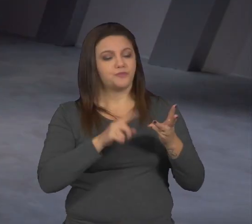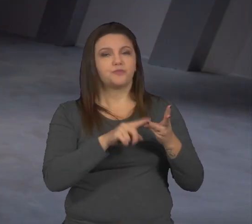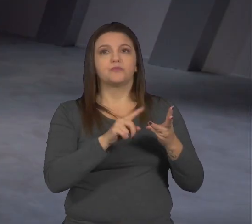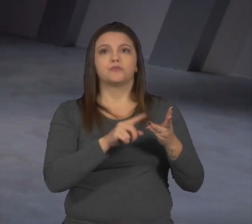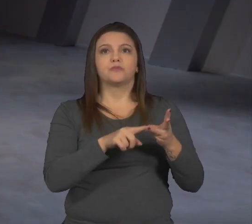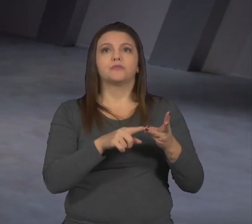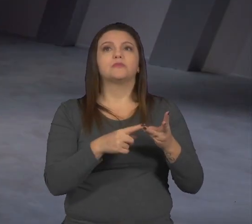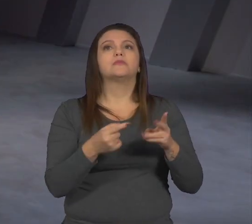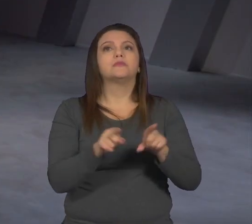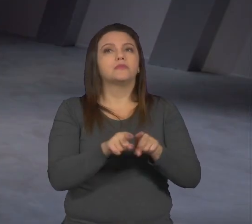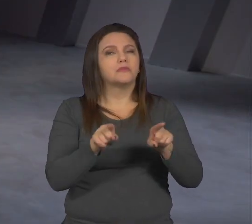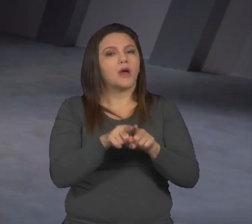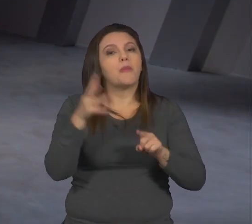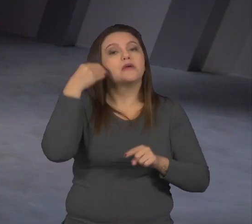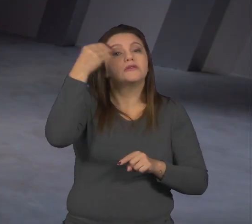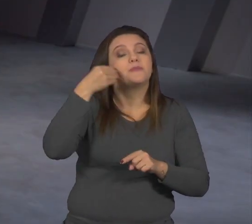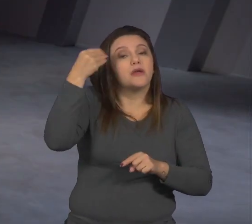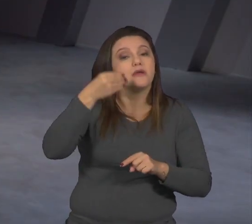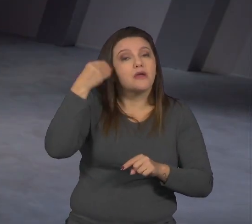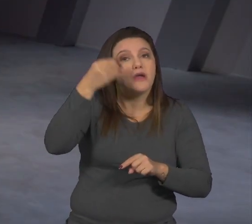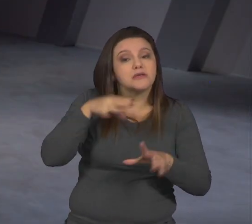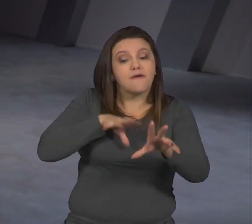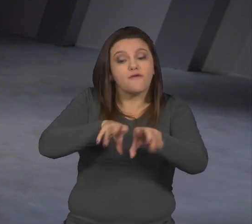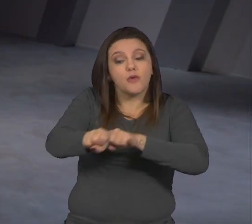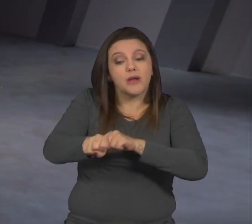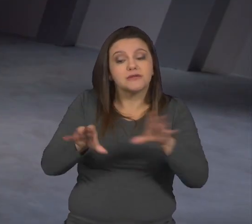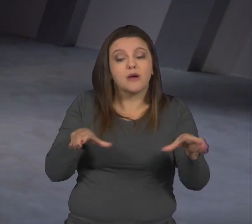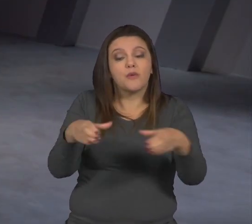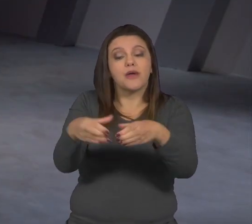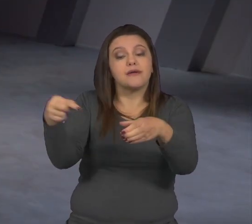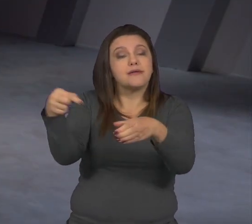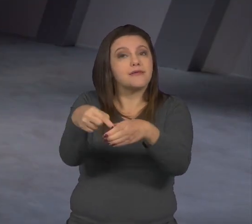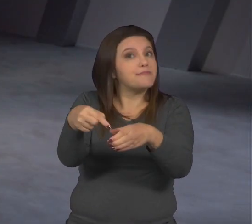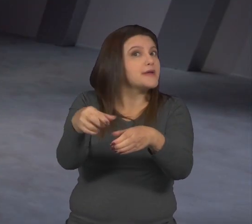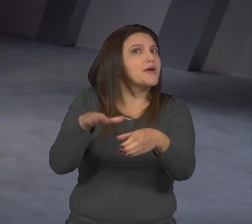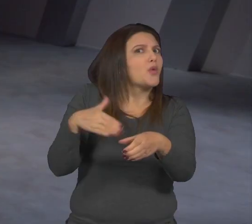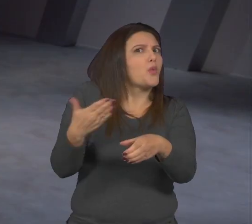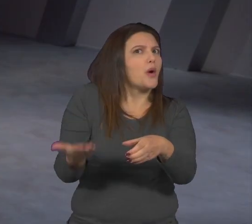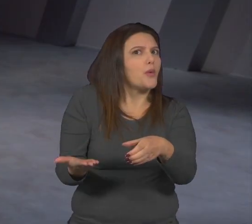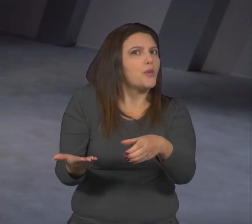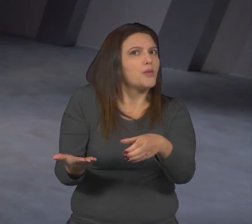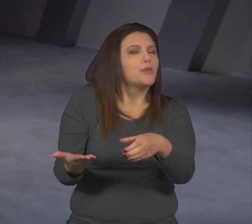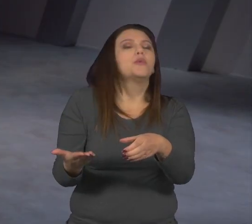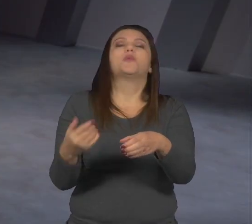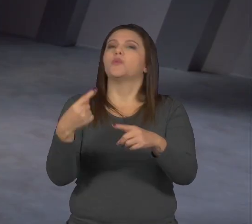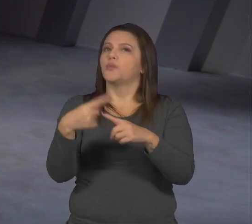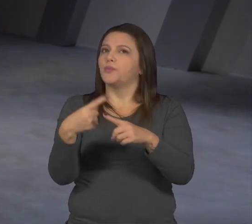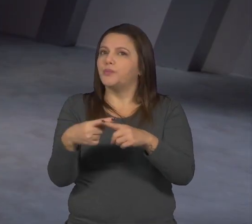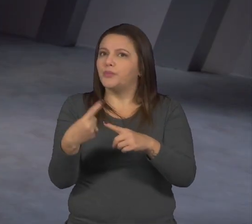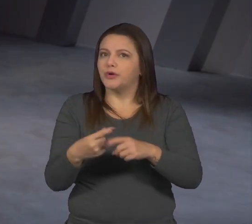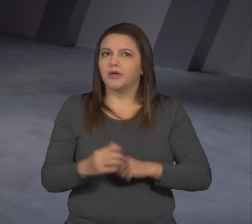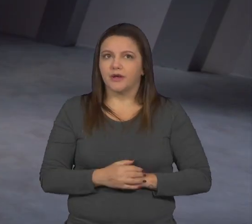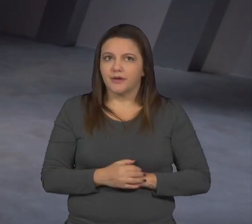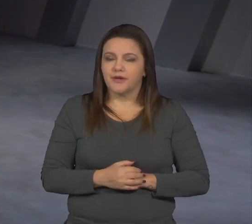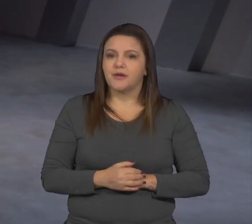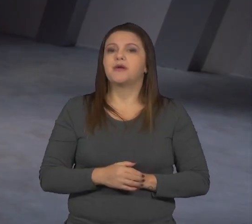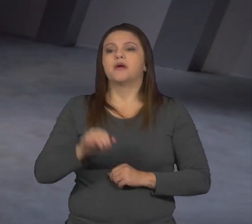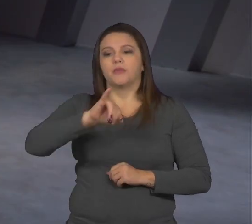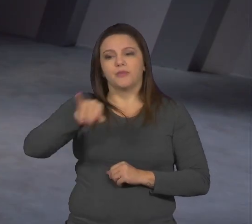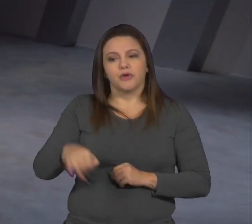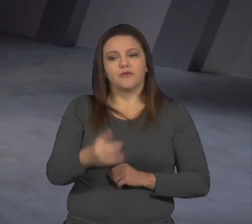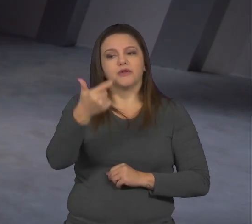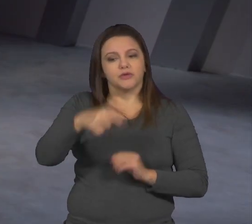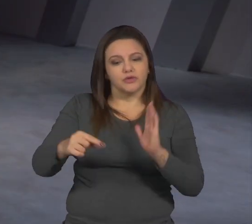e habilidades e experiência da equipe, porque para usar o reuso, para aplicar o reuso,